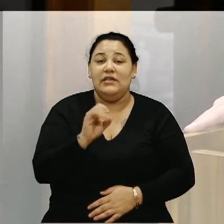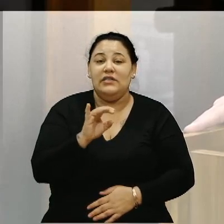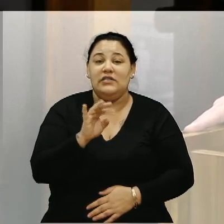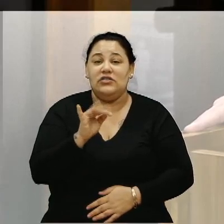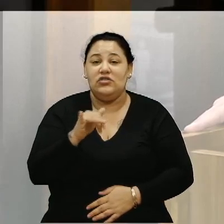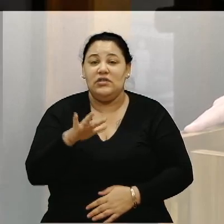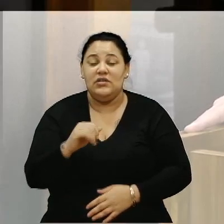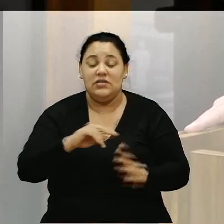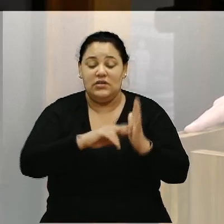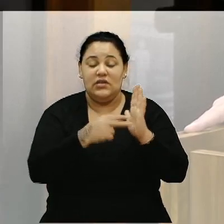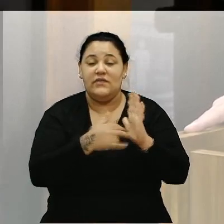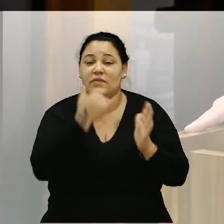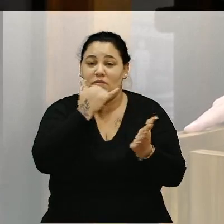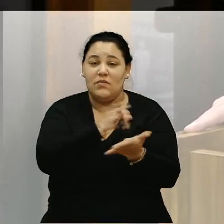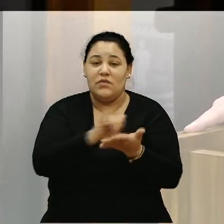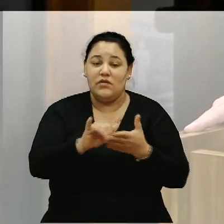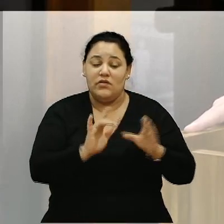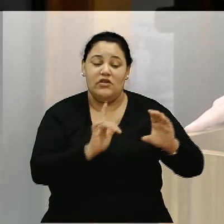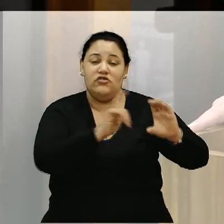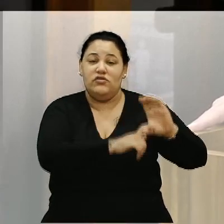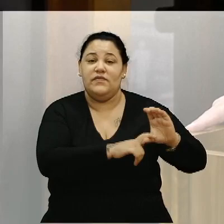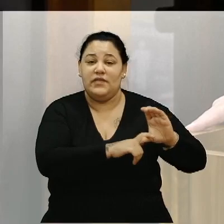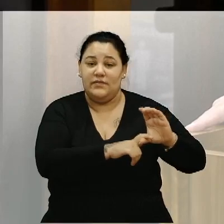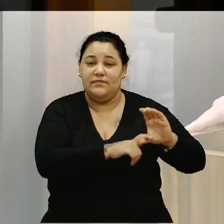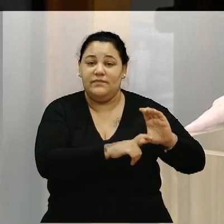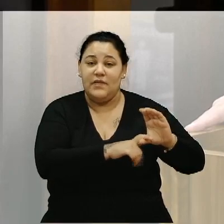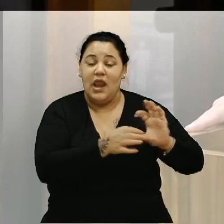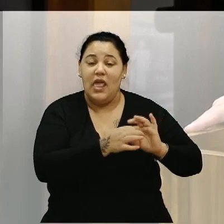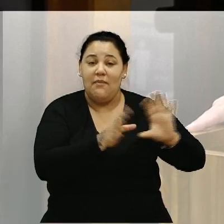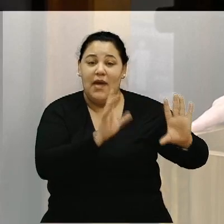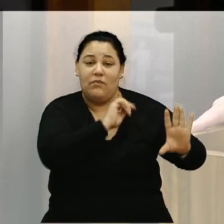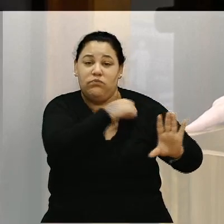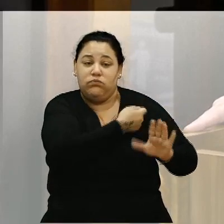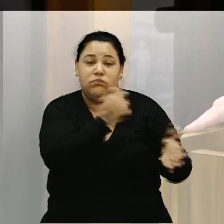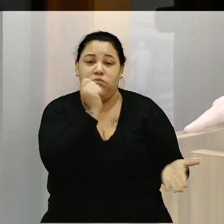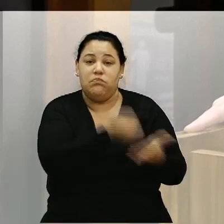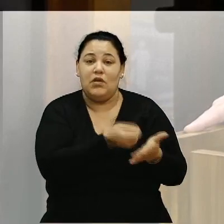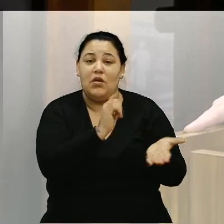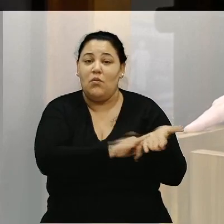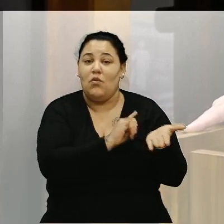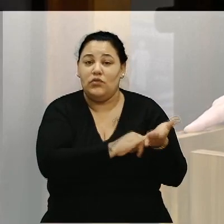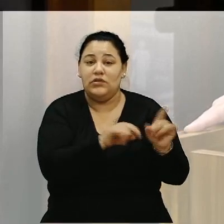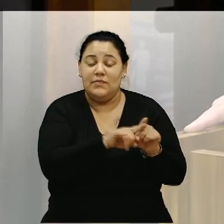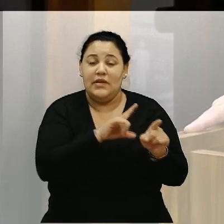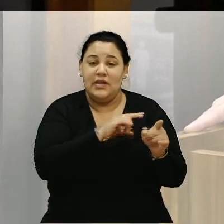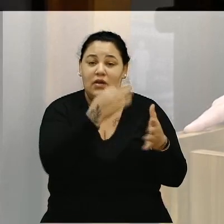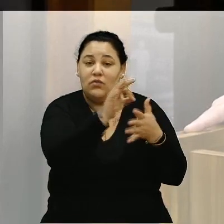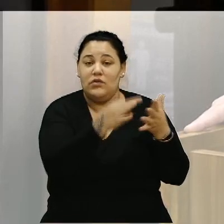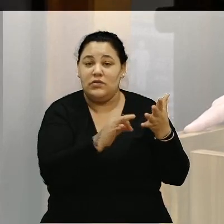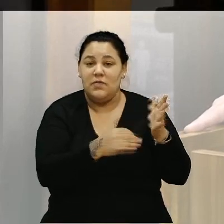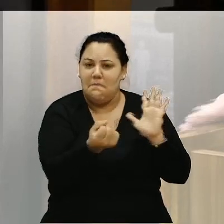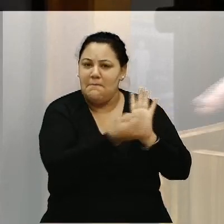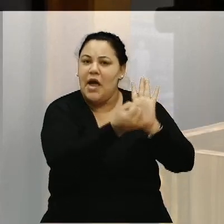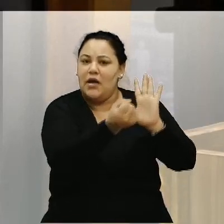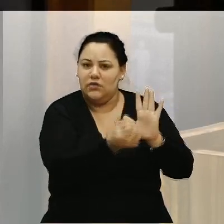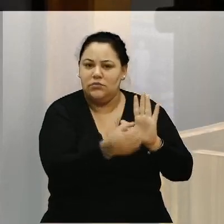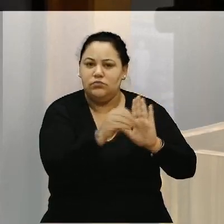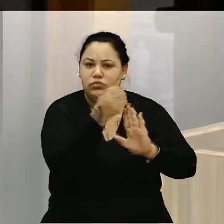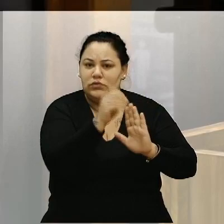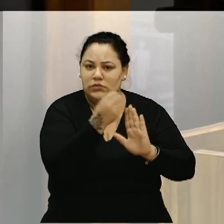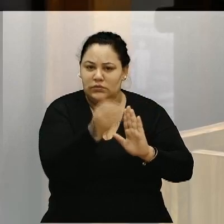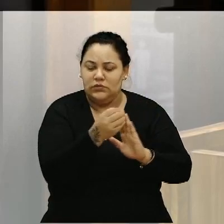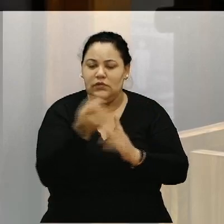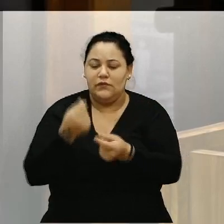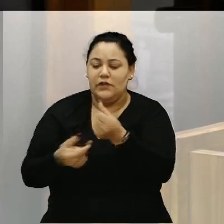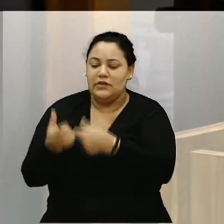de Responsabilidade Fiscal, LRF, exige alguns requisitos: impacto orçamentário e financeiro no exercício, em que